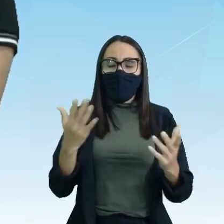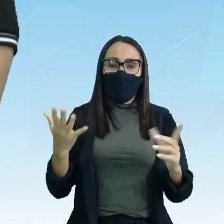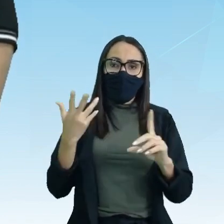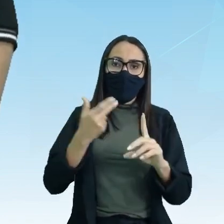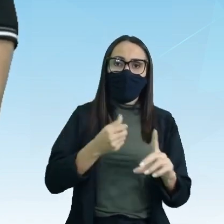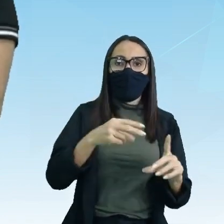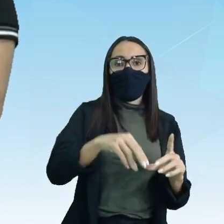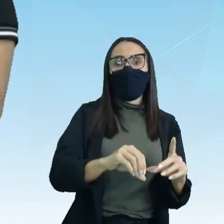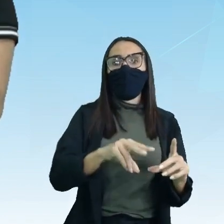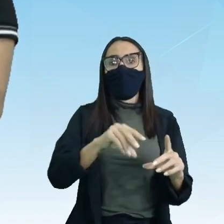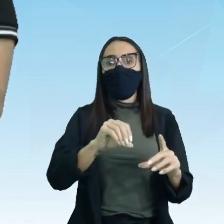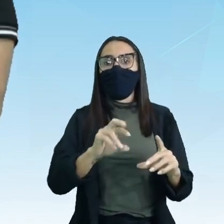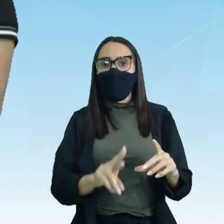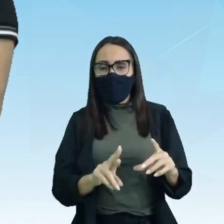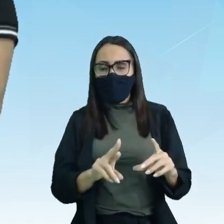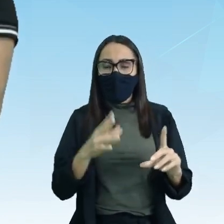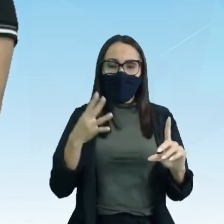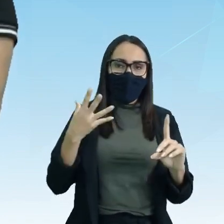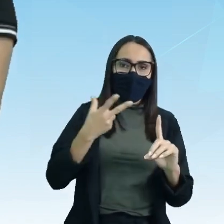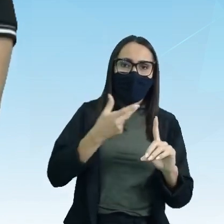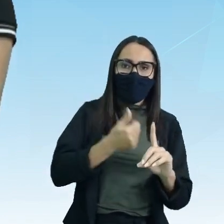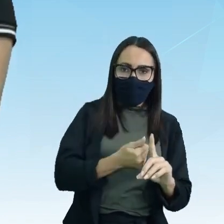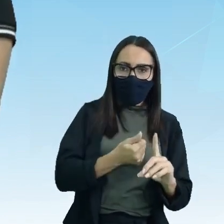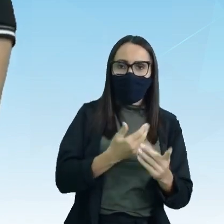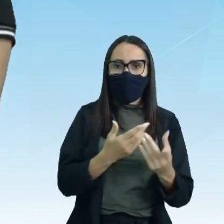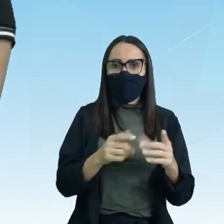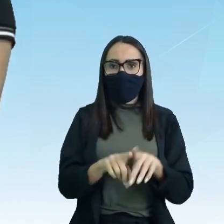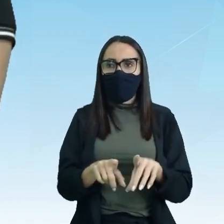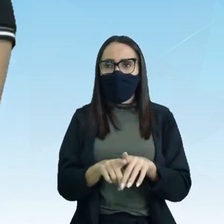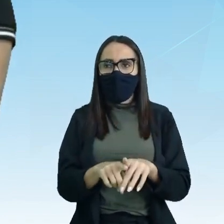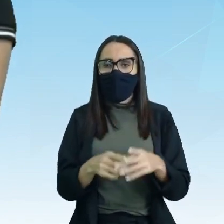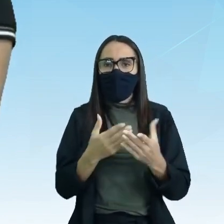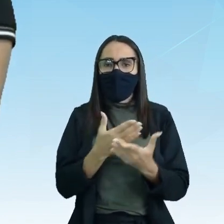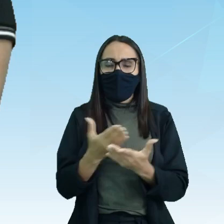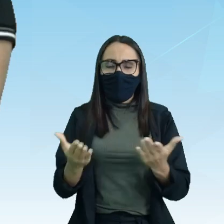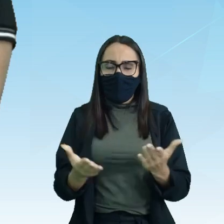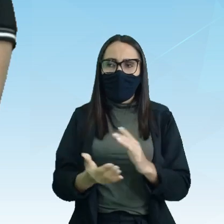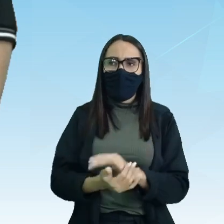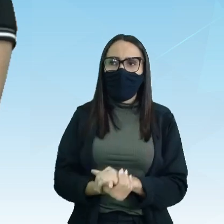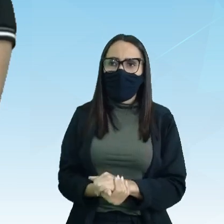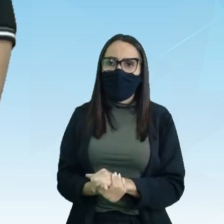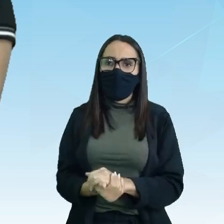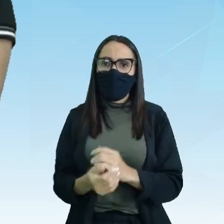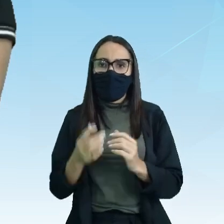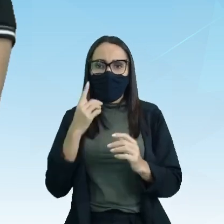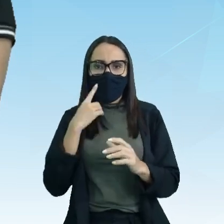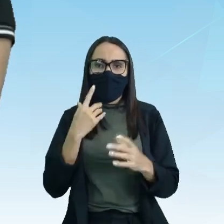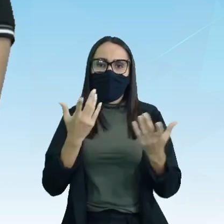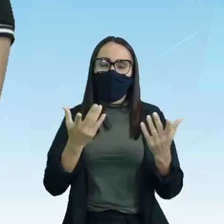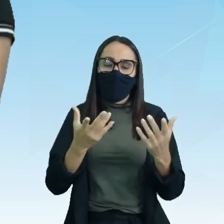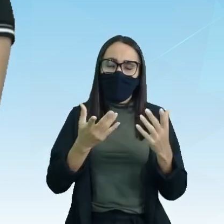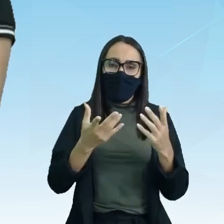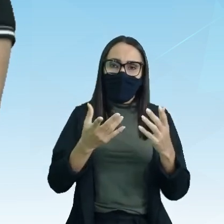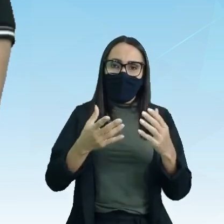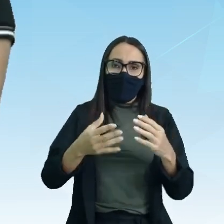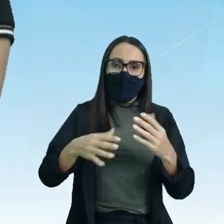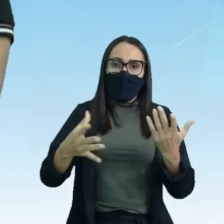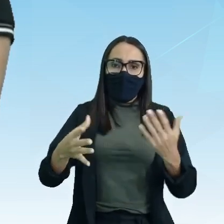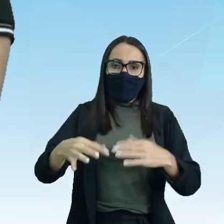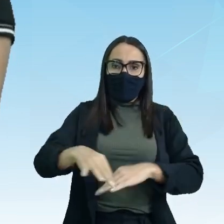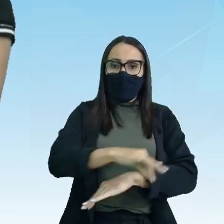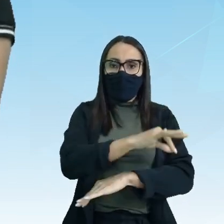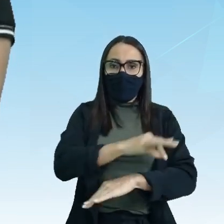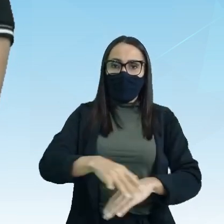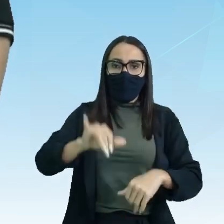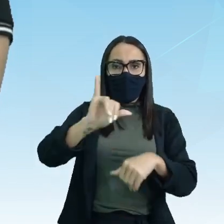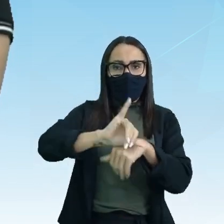nouveau. Nouveau, arte nouveau, art nouveau, certo? Que é justamente essa arquitetura de ferro, esse trabalho do começo